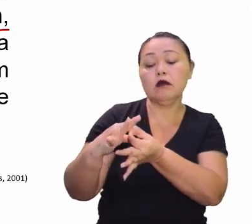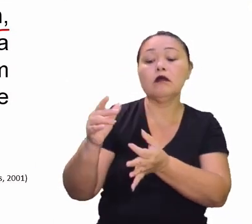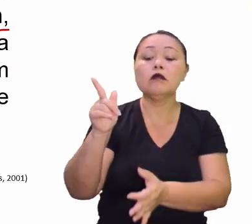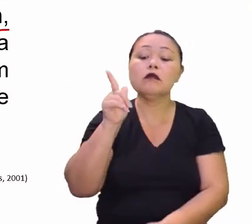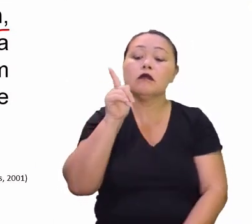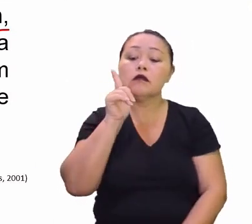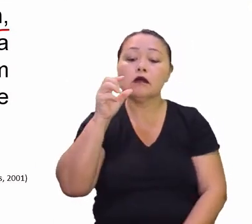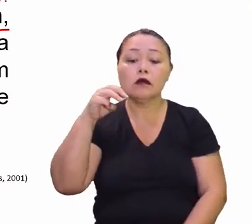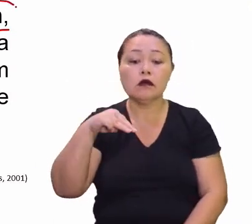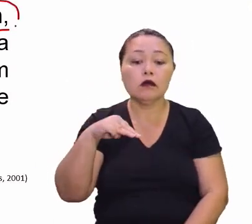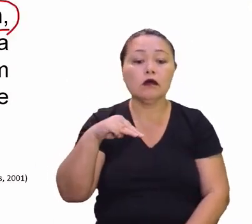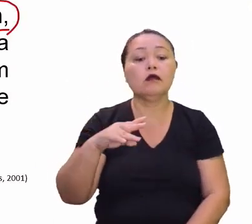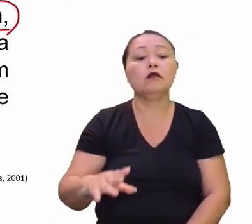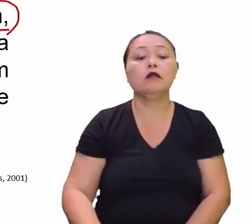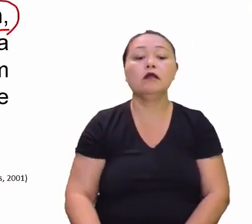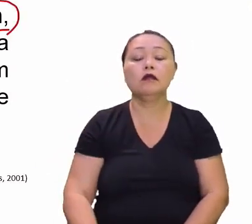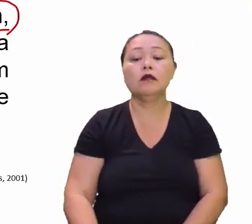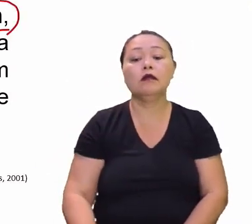é Guajará-Mirim,